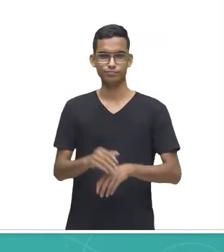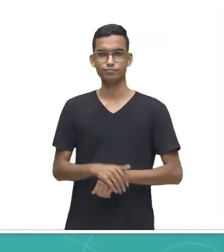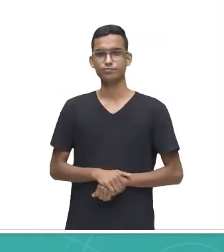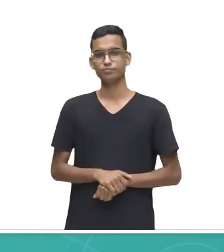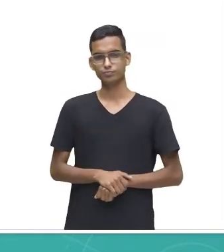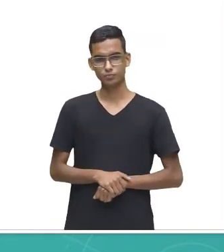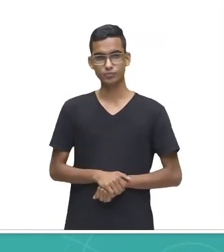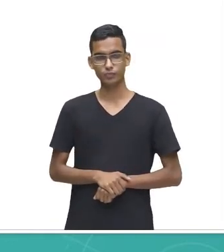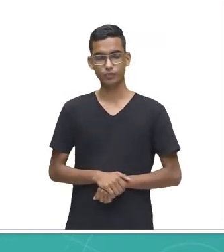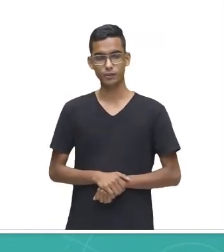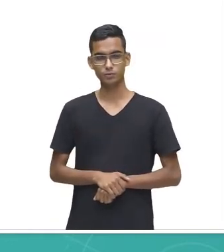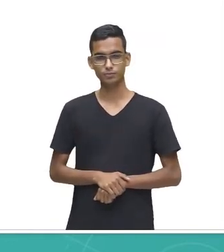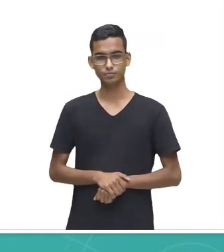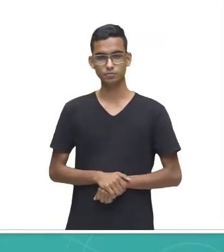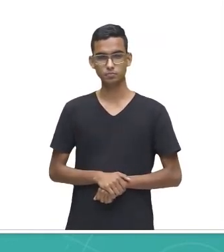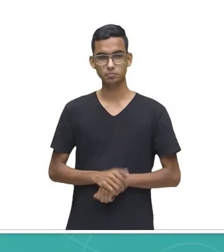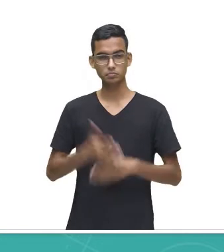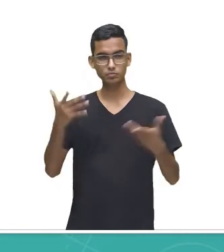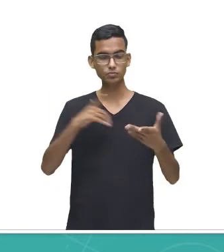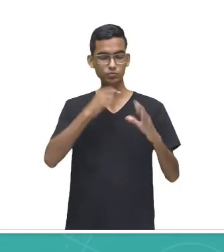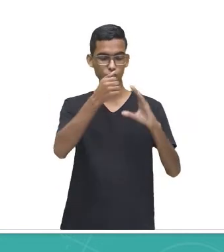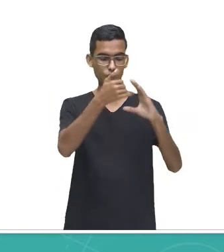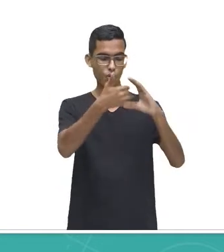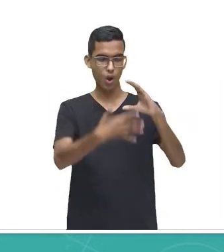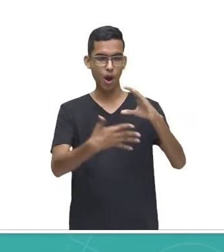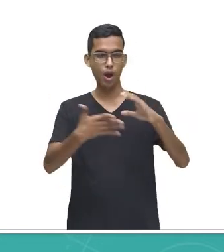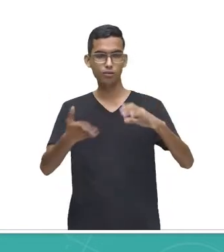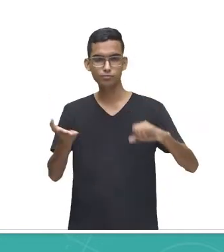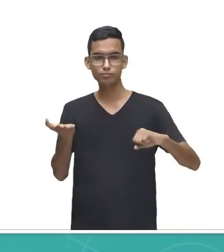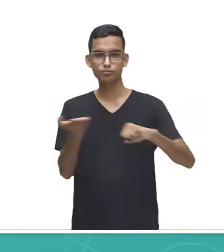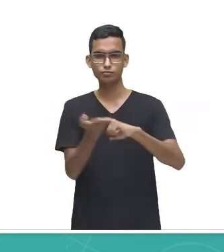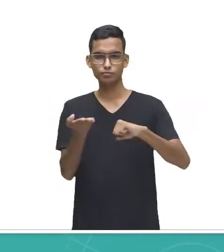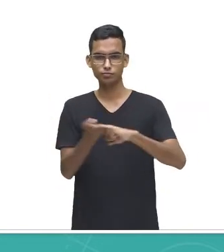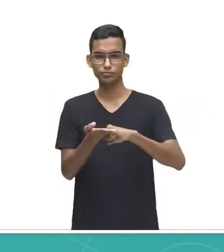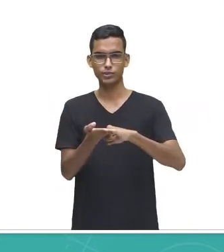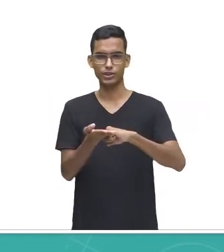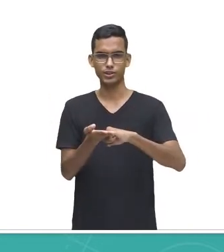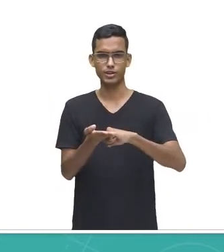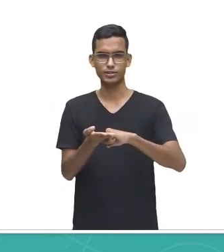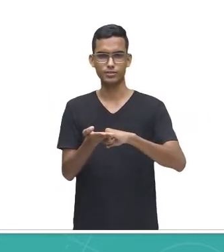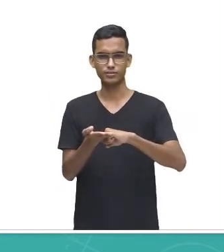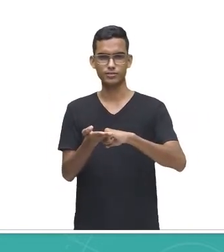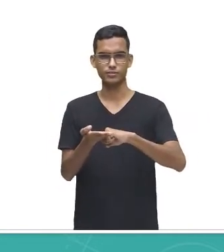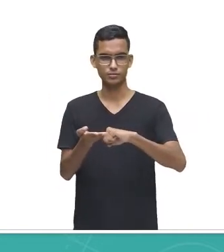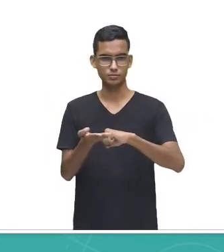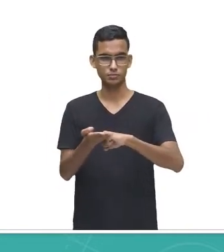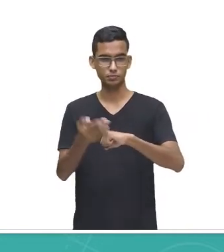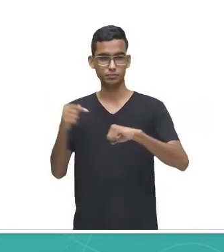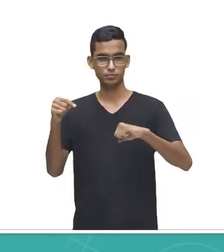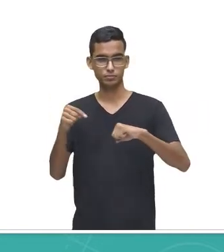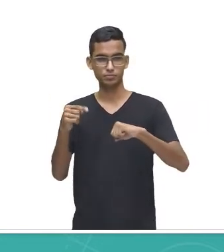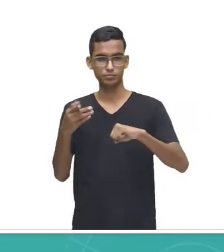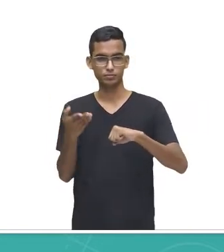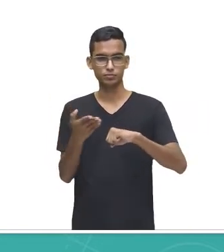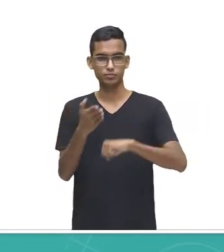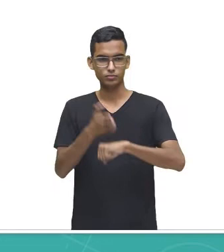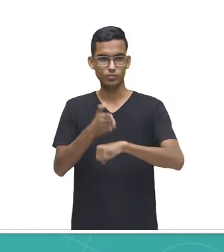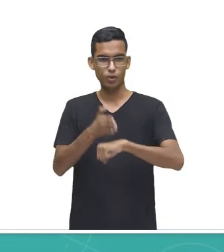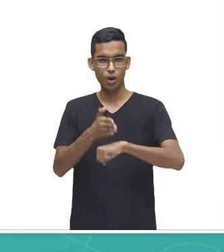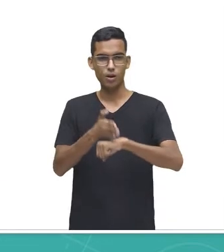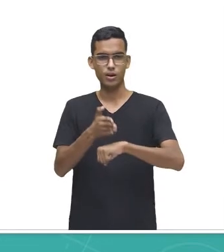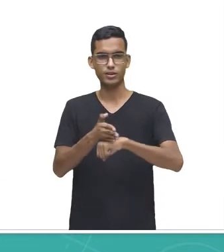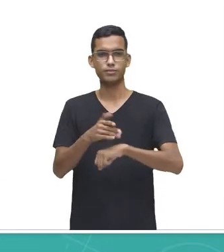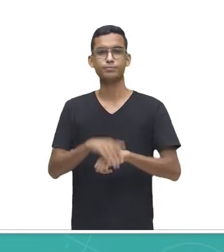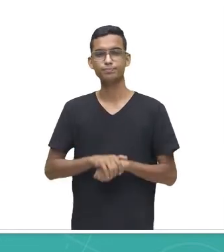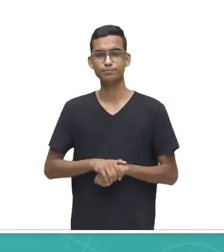E aqui a gente vai ver características da modernidade, né? A modernidade que vai ser centralizada na questão do individualismo, né? O